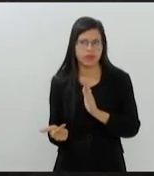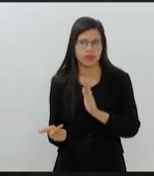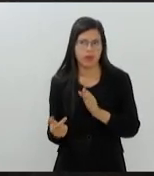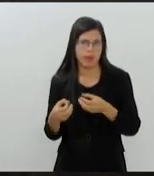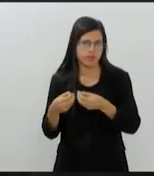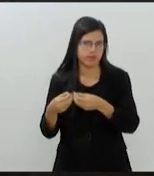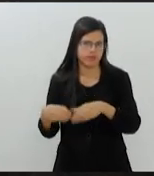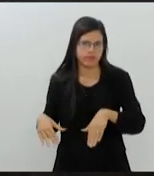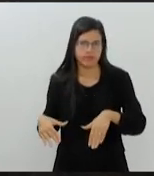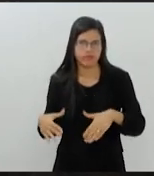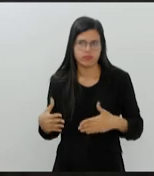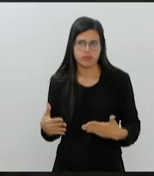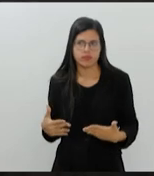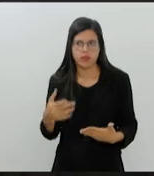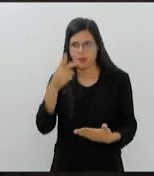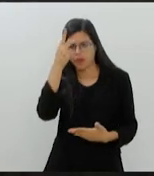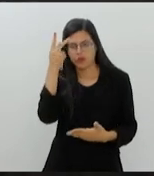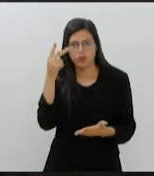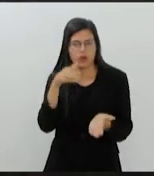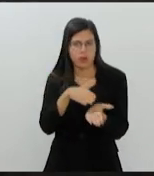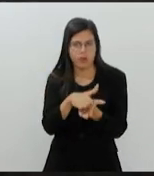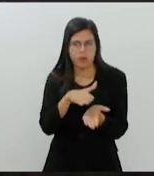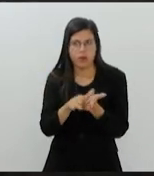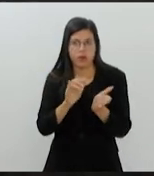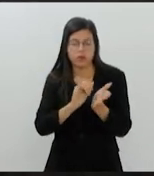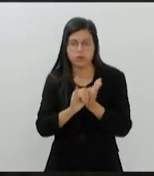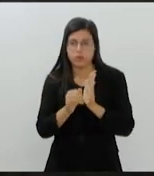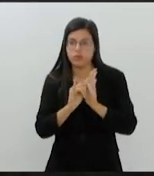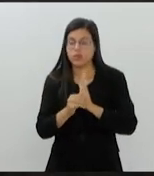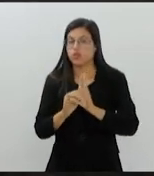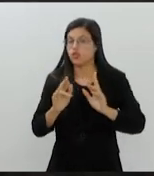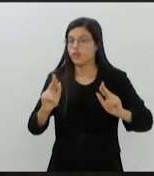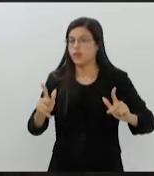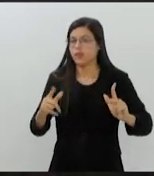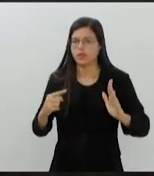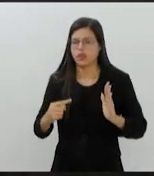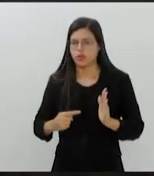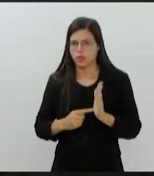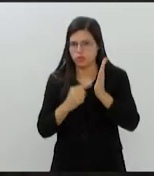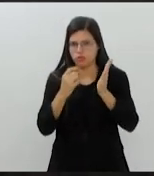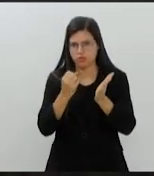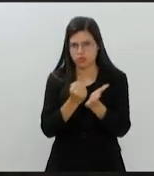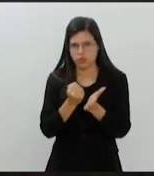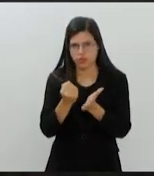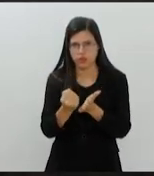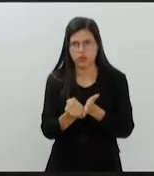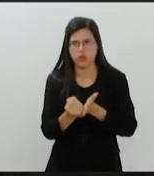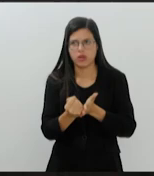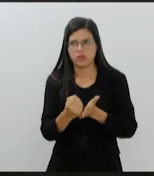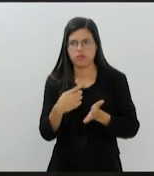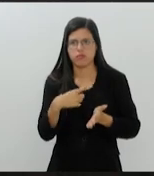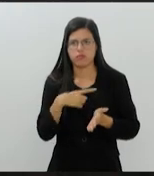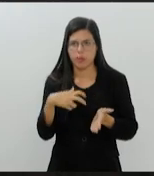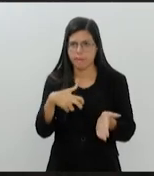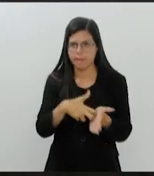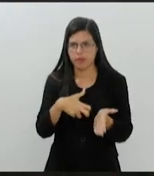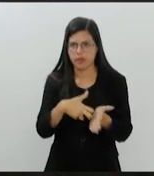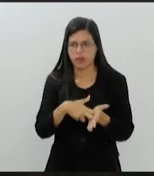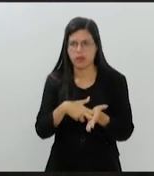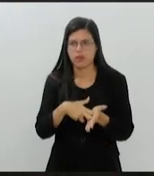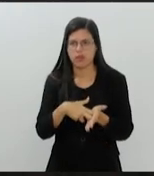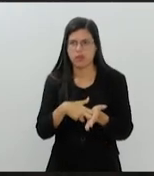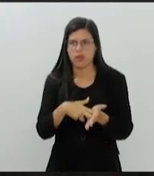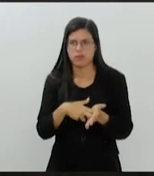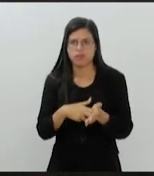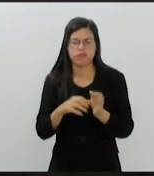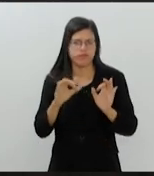quem determinou a publicação do edital, diferente da denúncia de um contrato, quando aí sim existe uma penalidade. Vossa Excelência está coberto